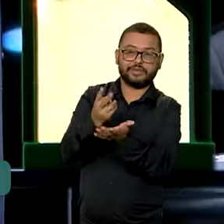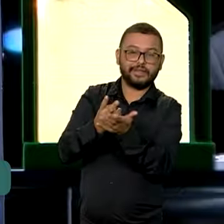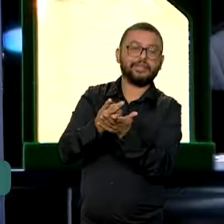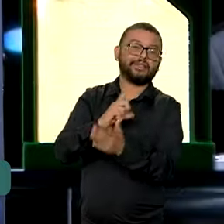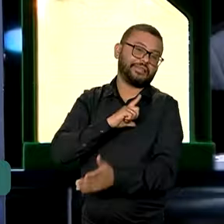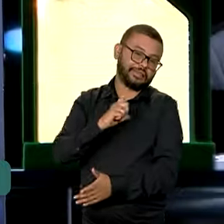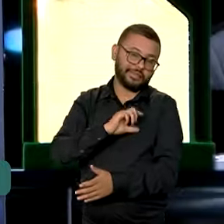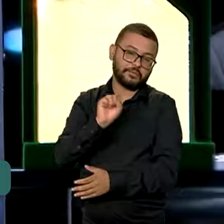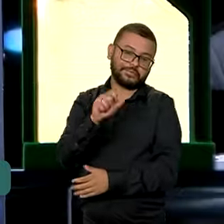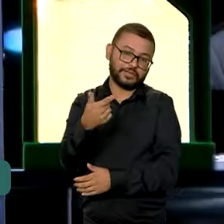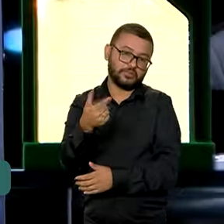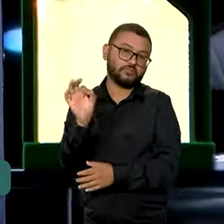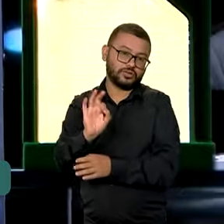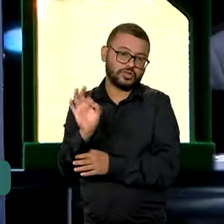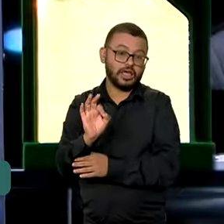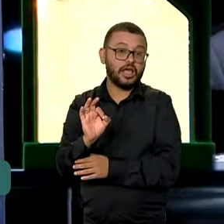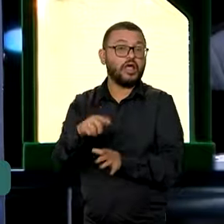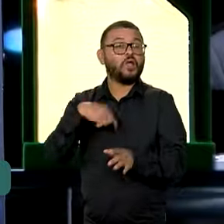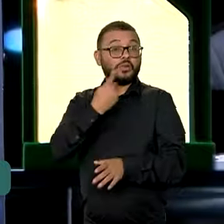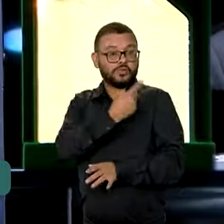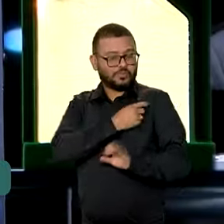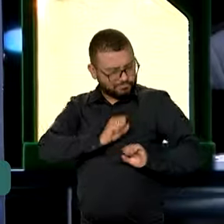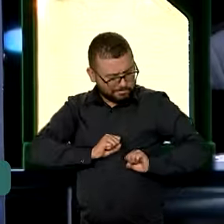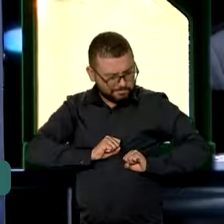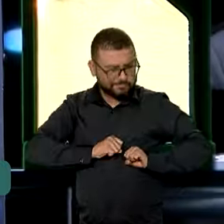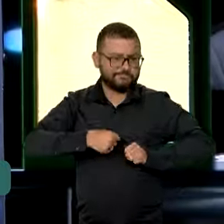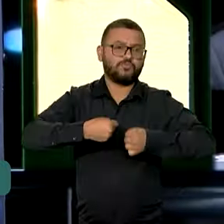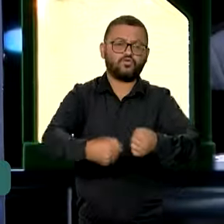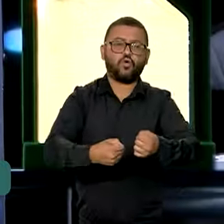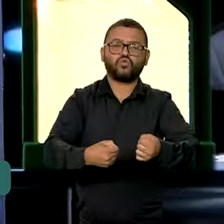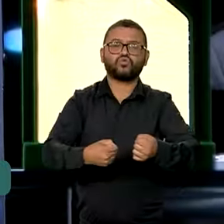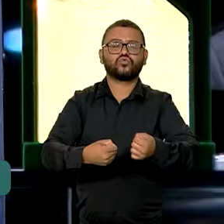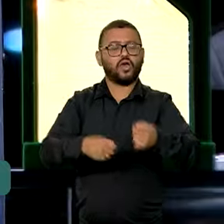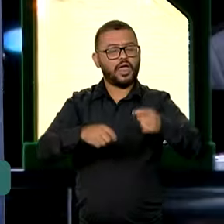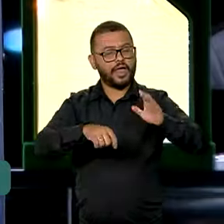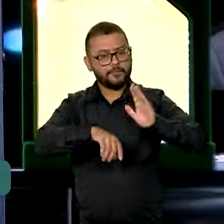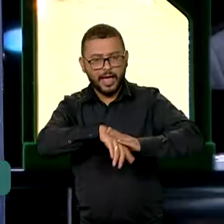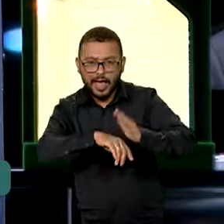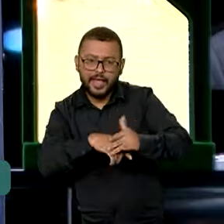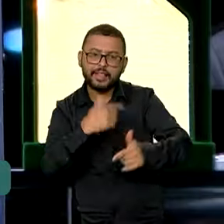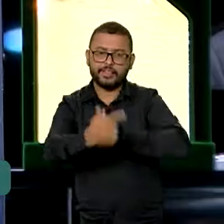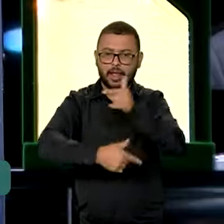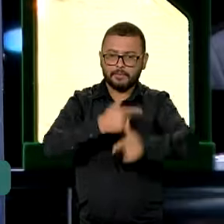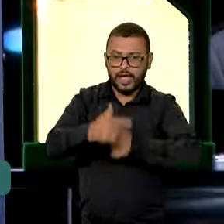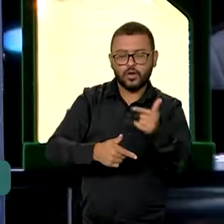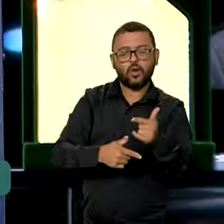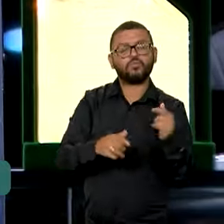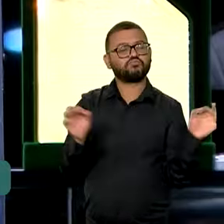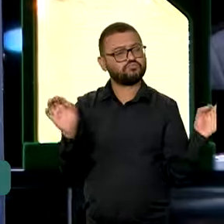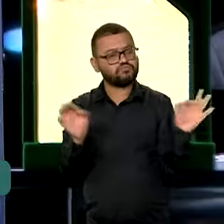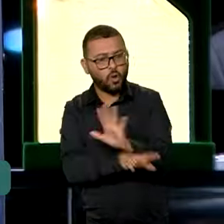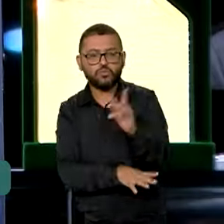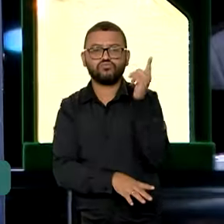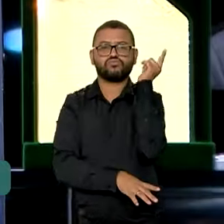onde tinha chegado. E o nosso empenho será, e isso vai se